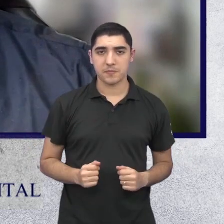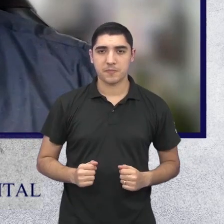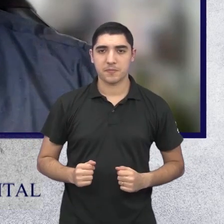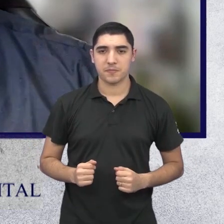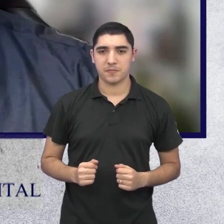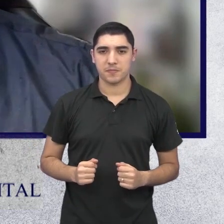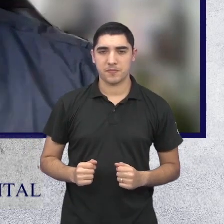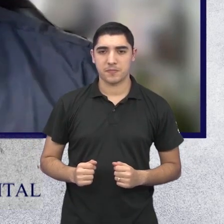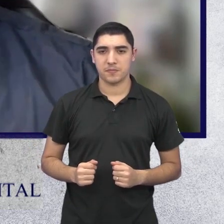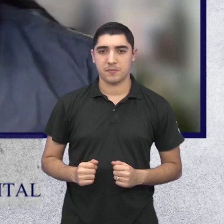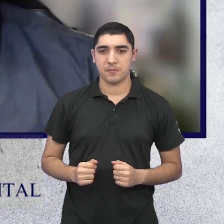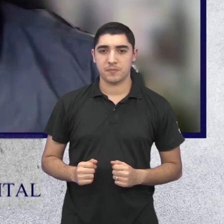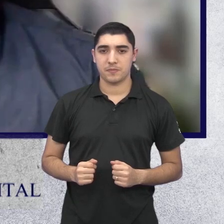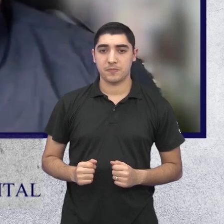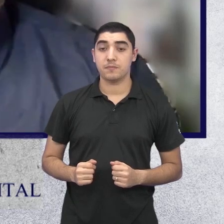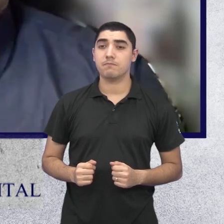favor?